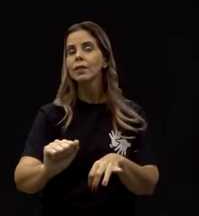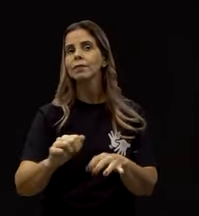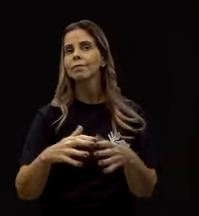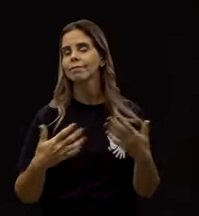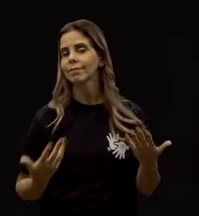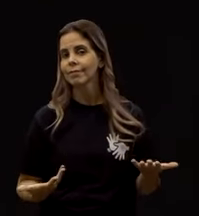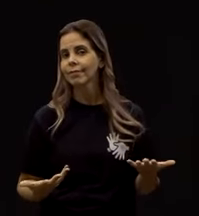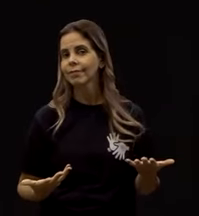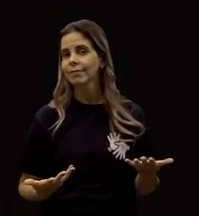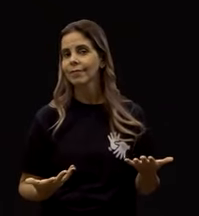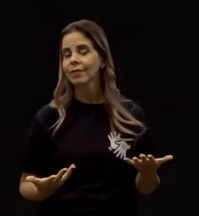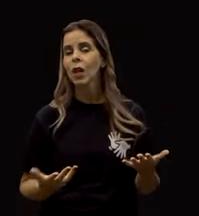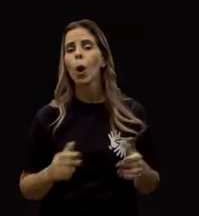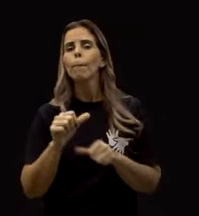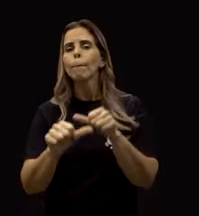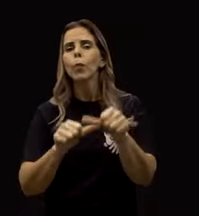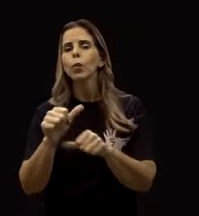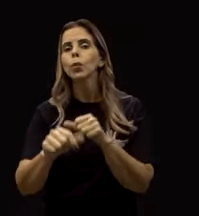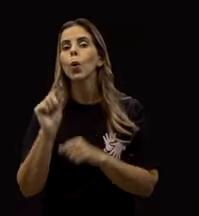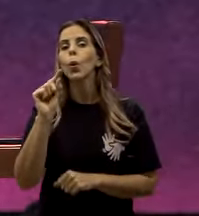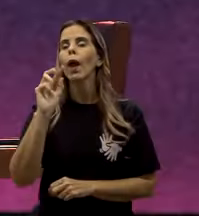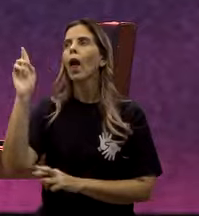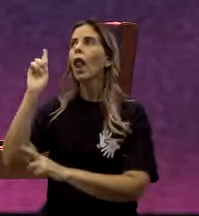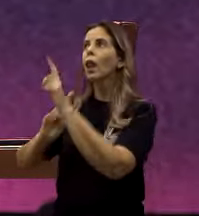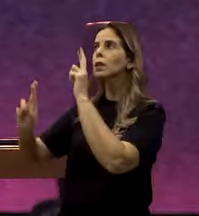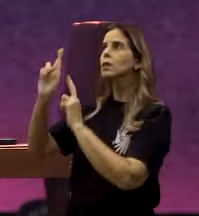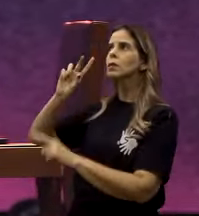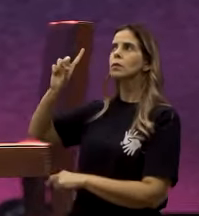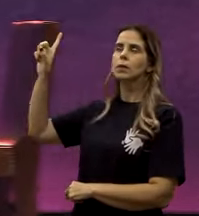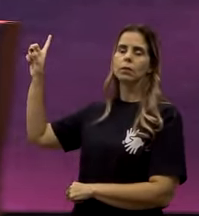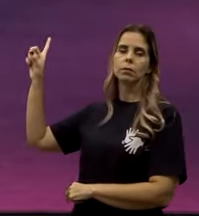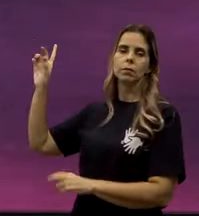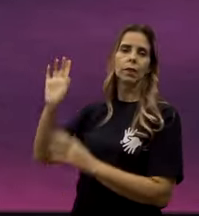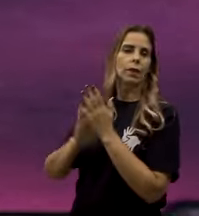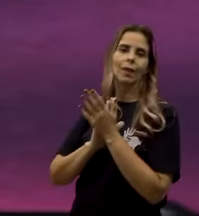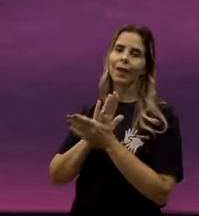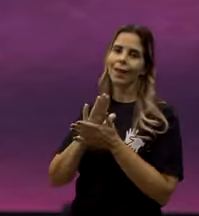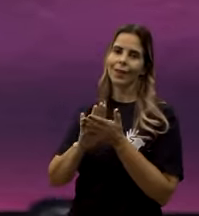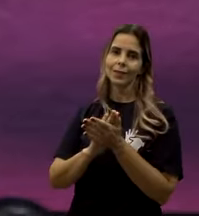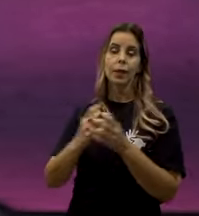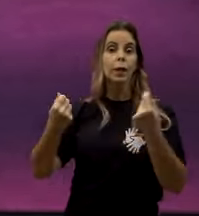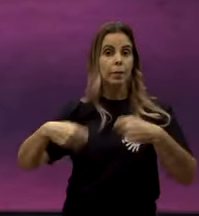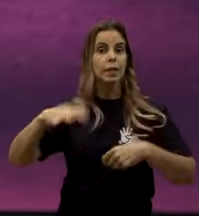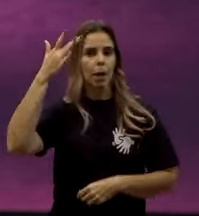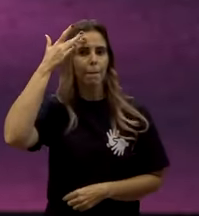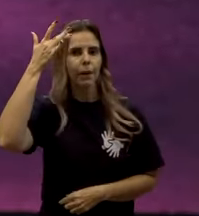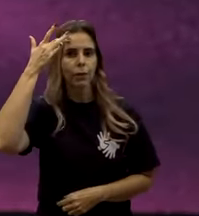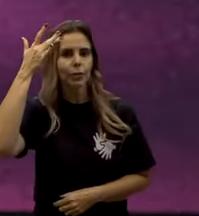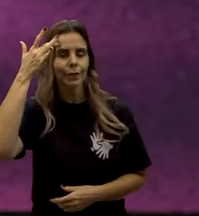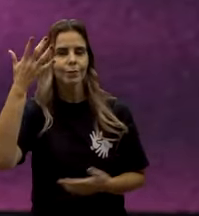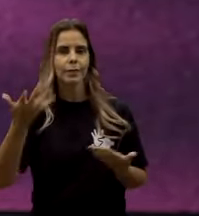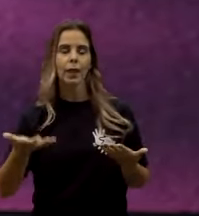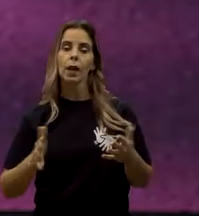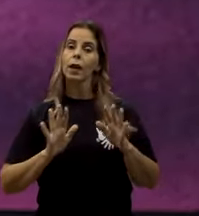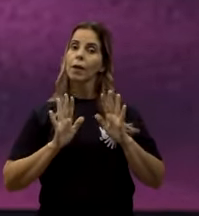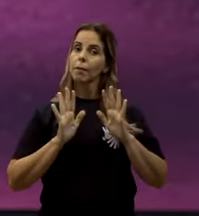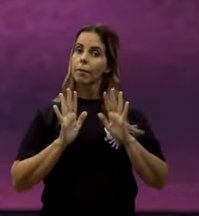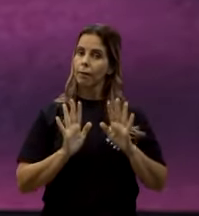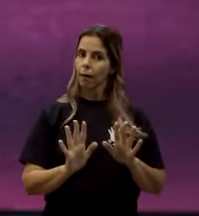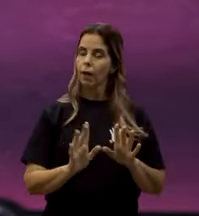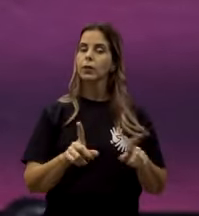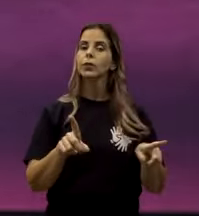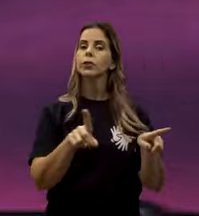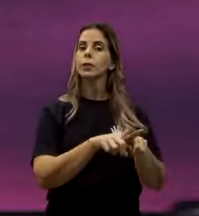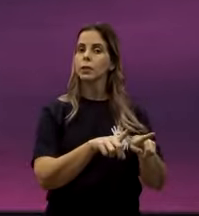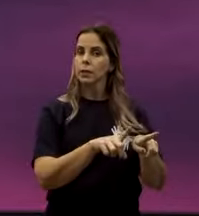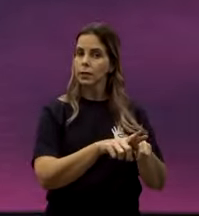são detalhe né que que mudou a sua relação com Deus pastor nada então vamos ter maturidade para discernir isso aqui agora existem outras coisas que essas